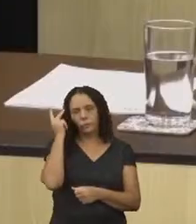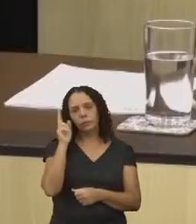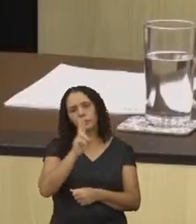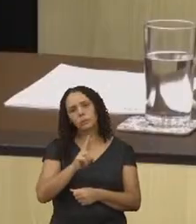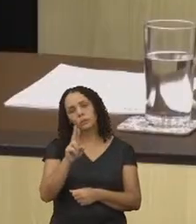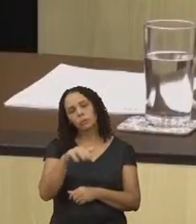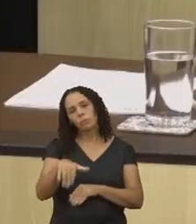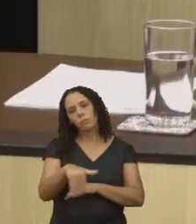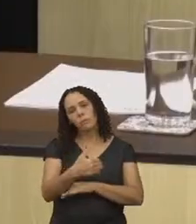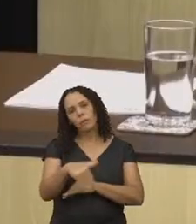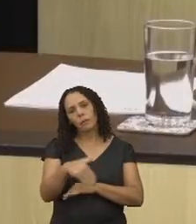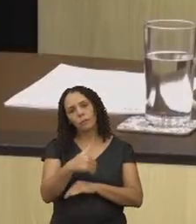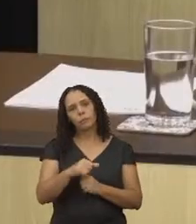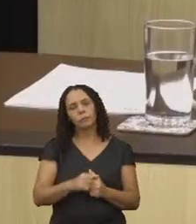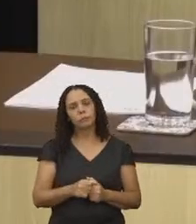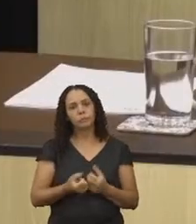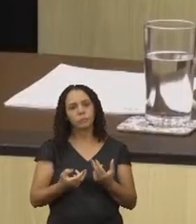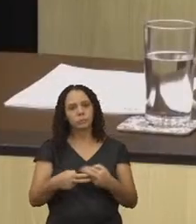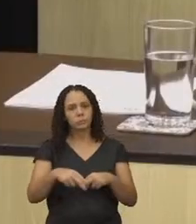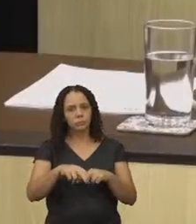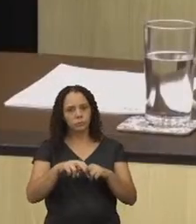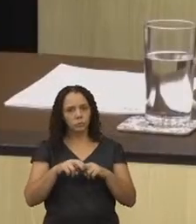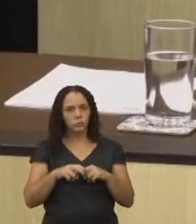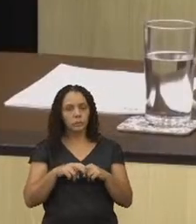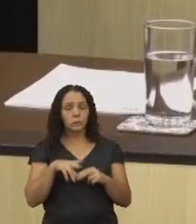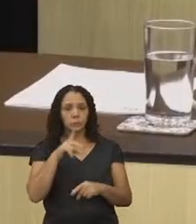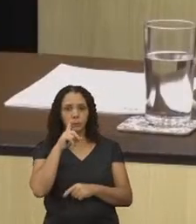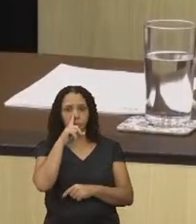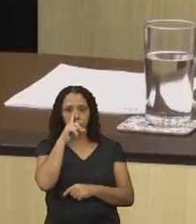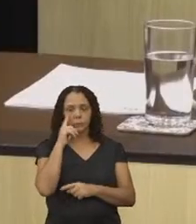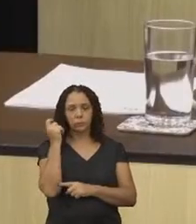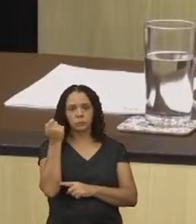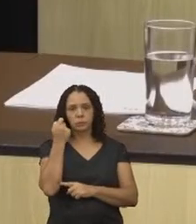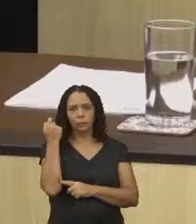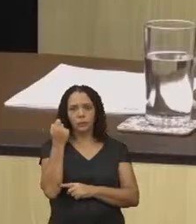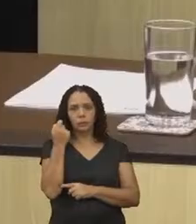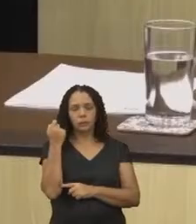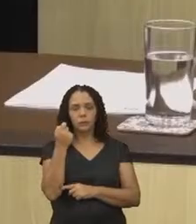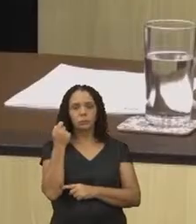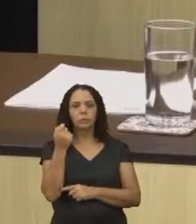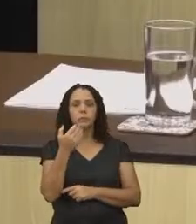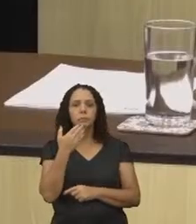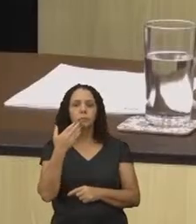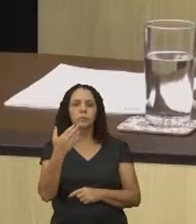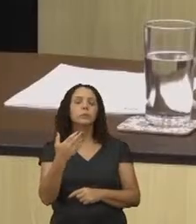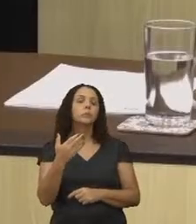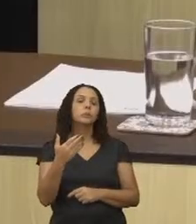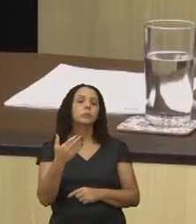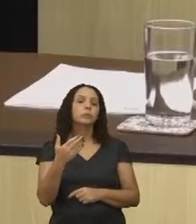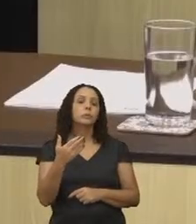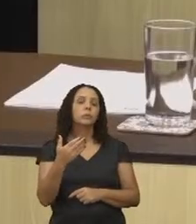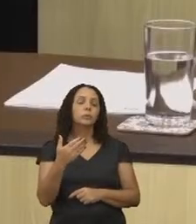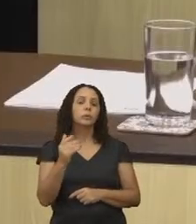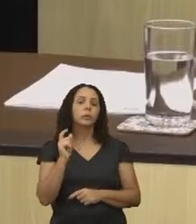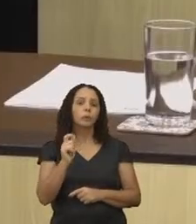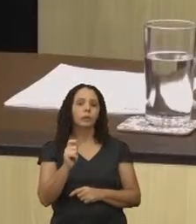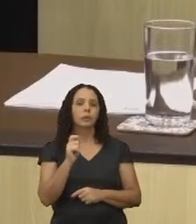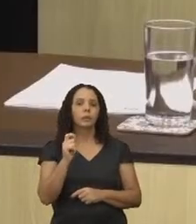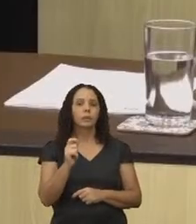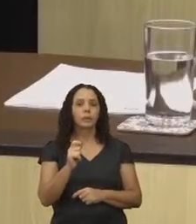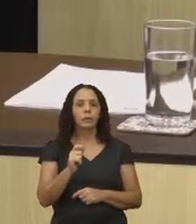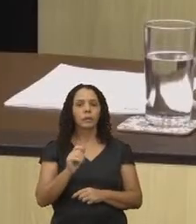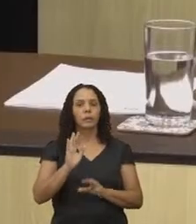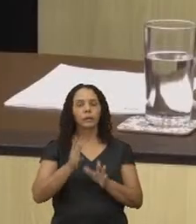via. Diante da gravidade da situação e visando a segurança pública, solicitamos que sejam adotadas as